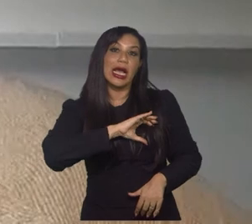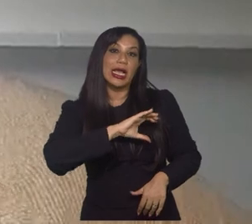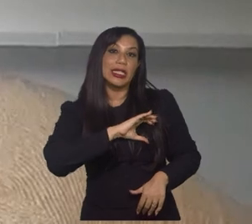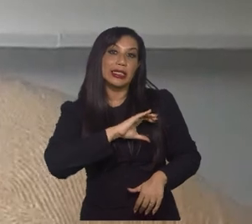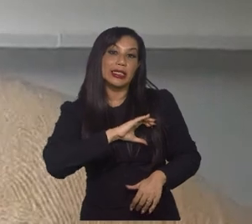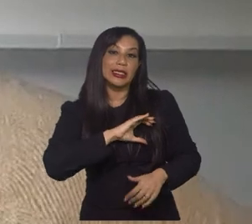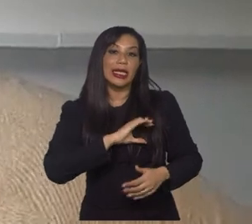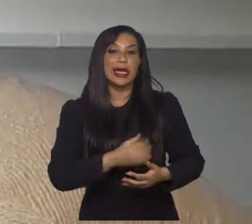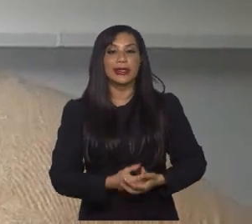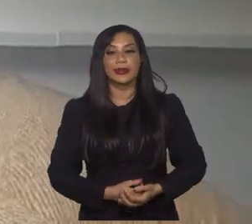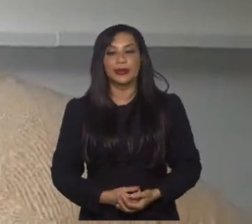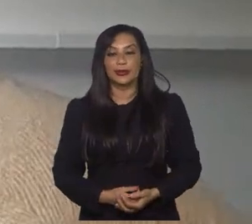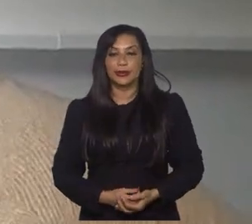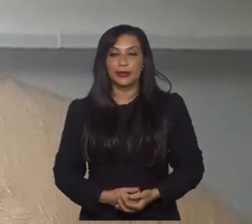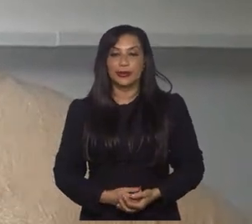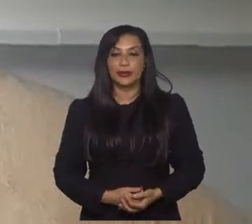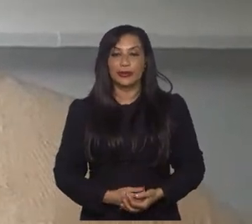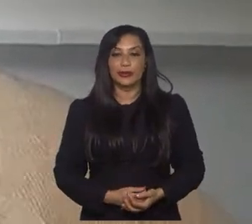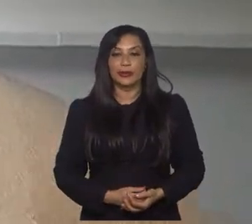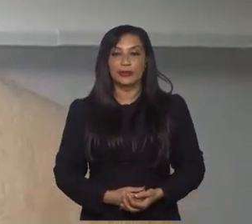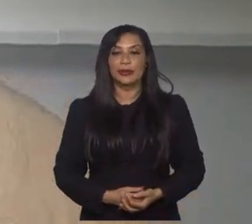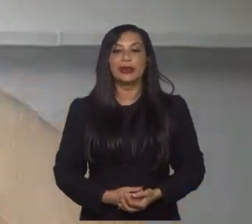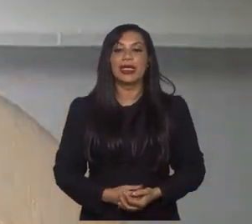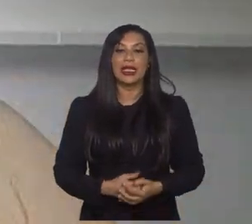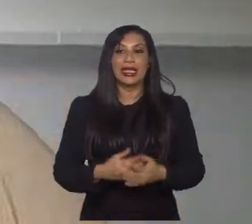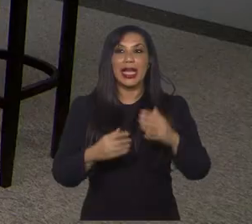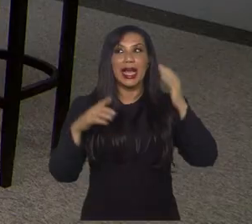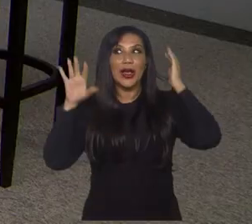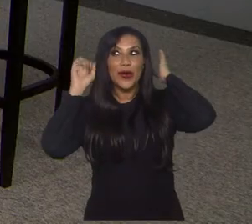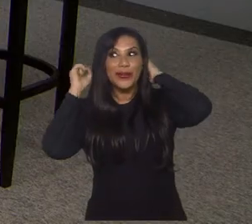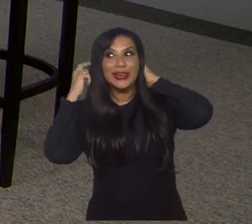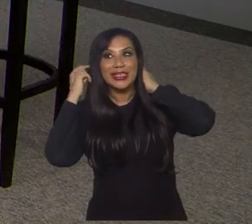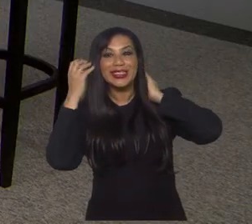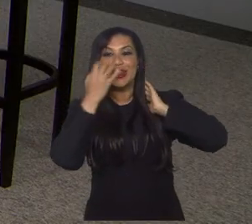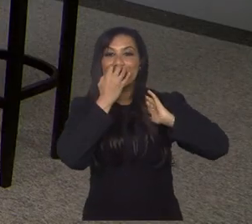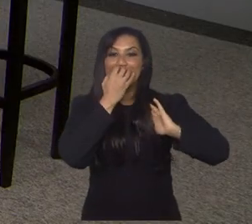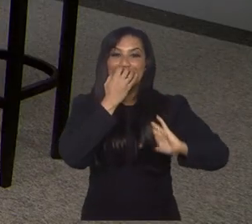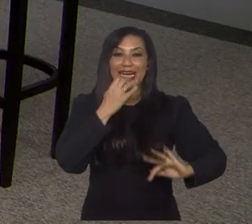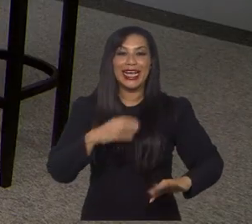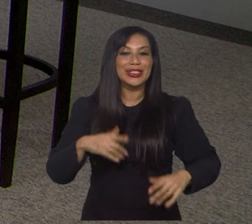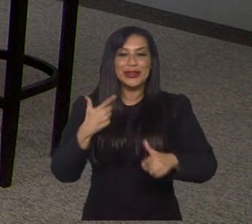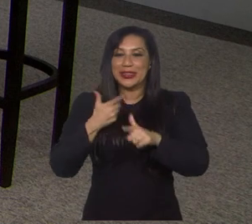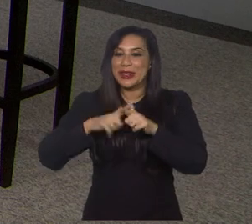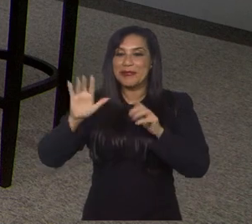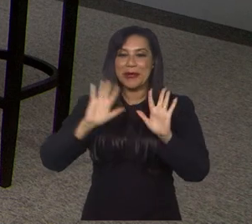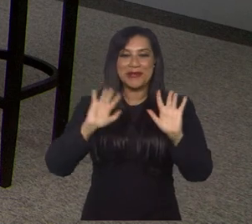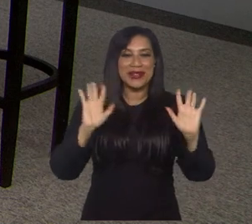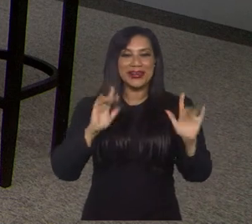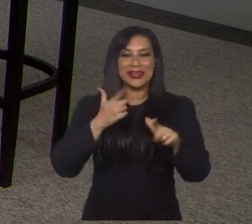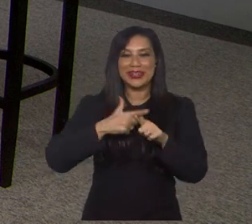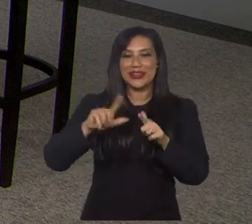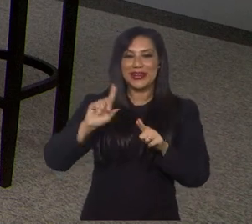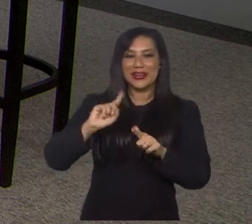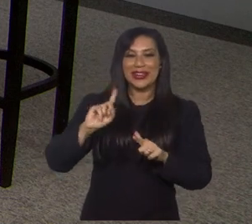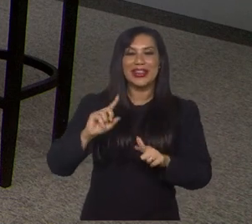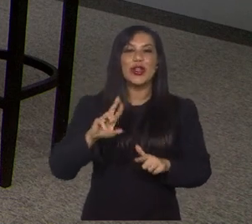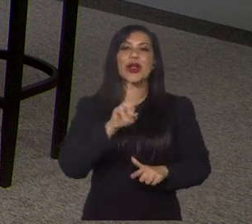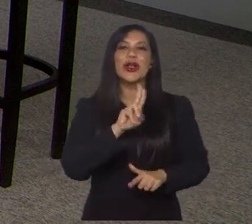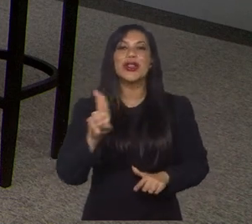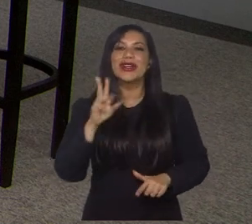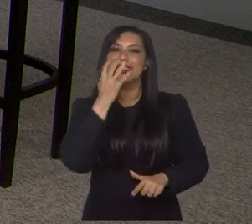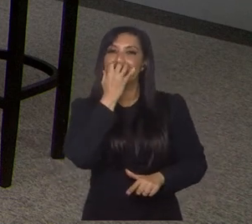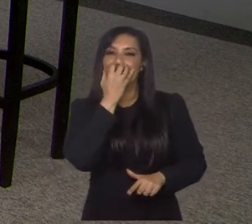daria para dizer que a gente tem o fundo sonoro do cachorrinho da Thaís, gente. Tá tudo certo. Tá tudo certo. Qual é o nome